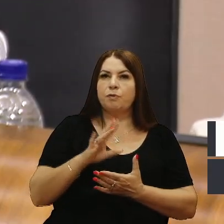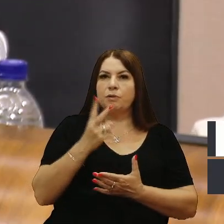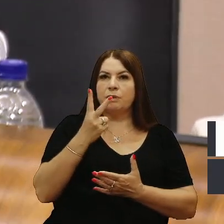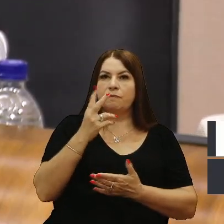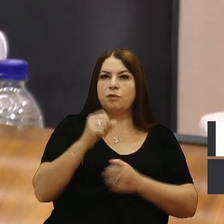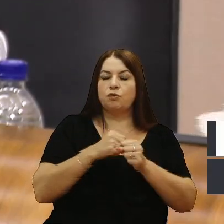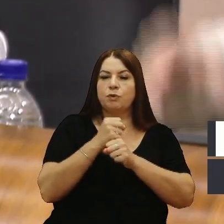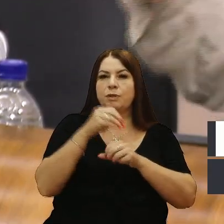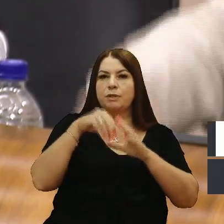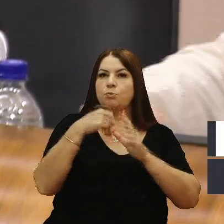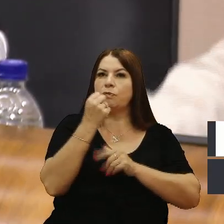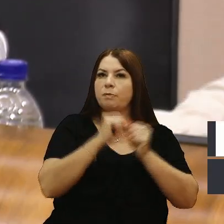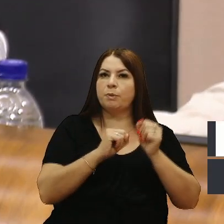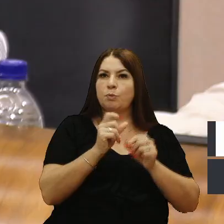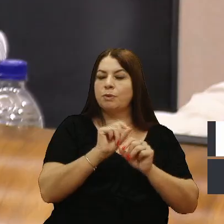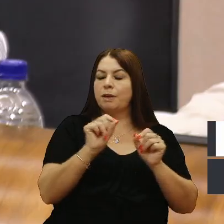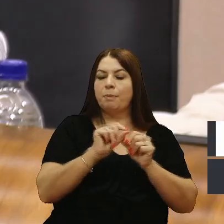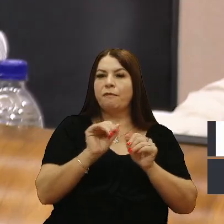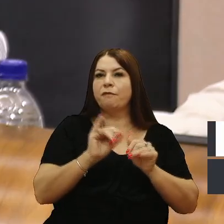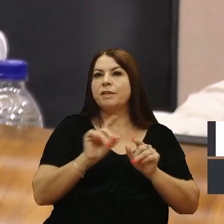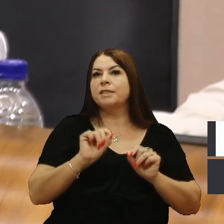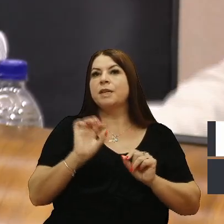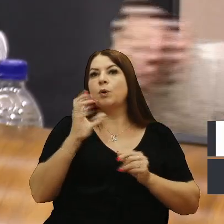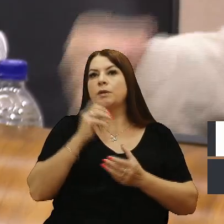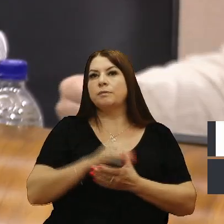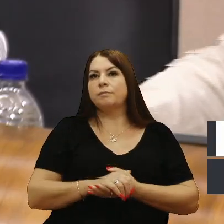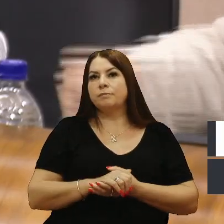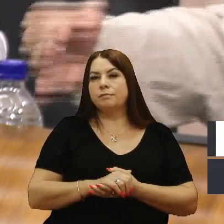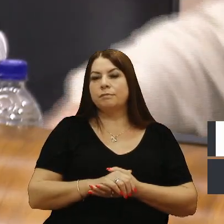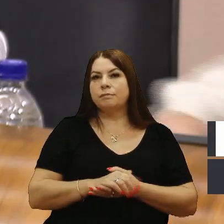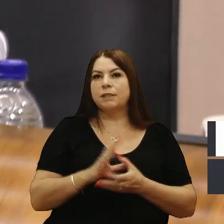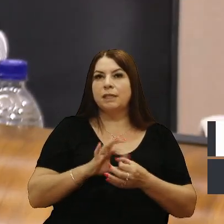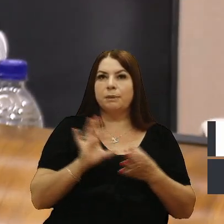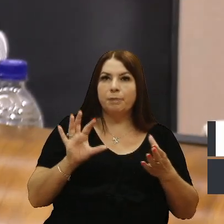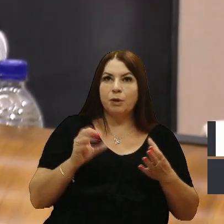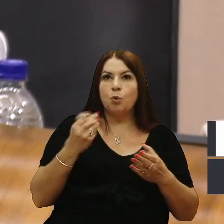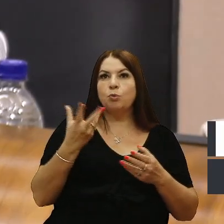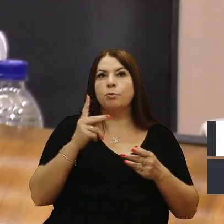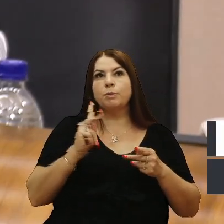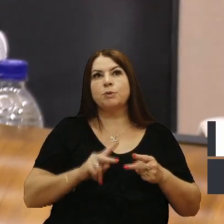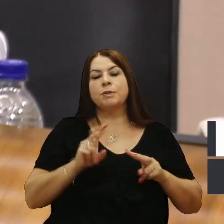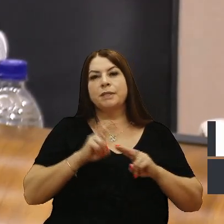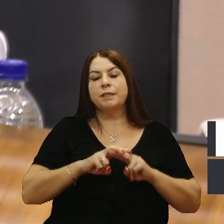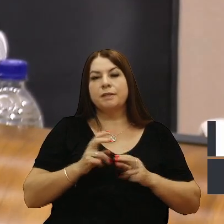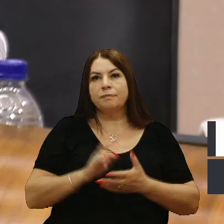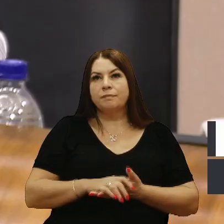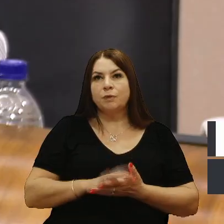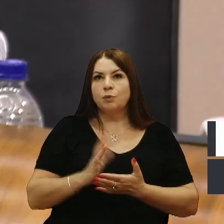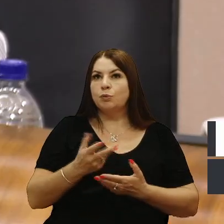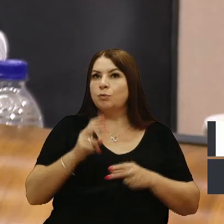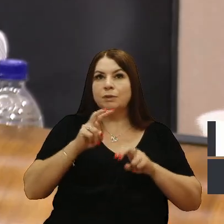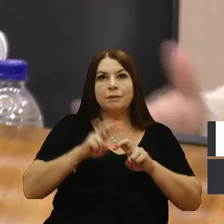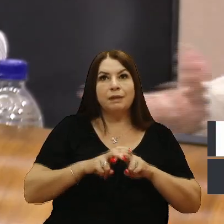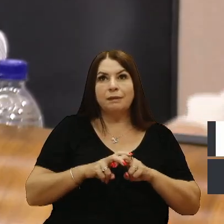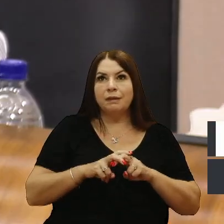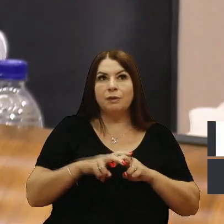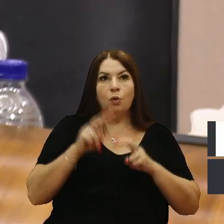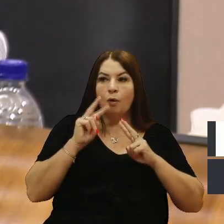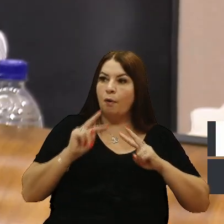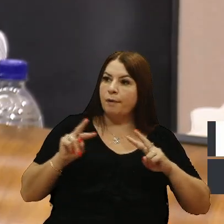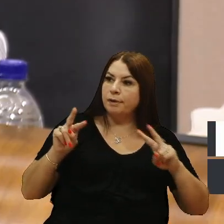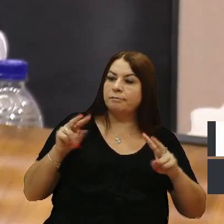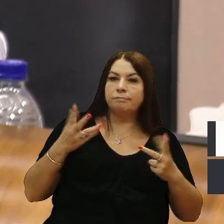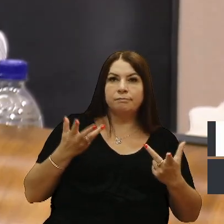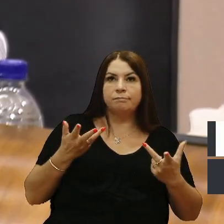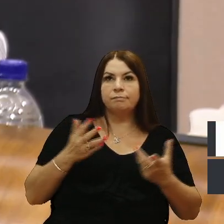fábrica. Quando não tem nada para fazer, o que acontece? Liberam alguém ou fica todo mundo sentado? Fica todo mundo sentado olhando